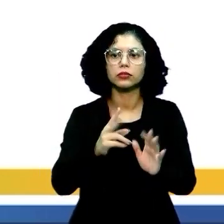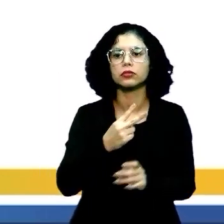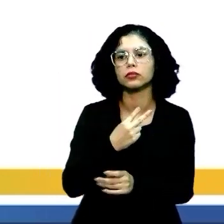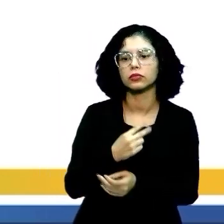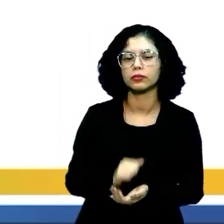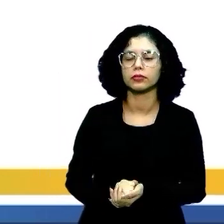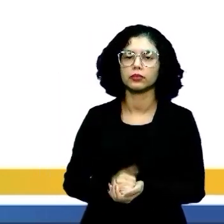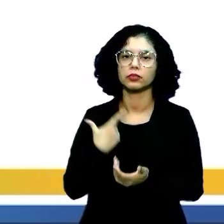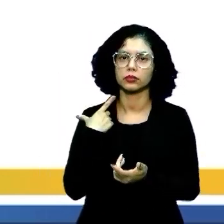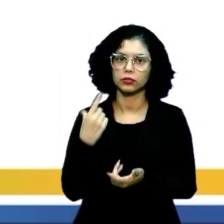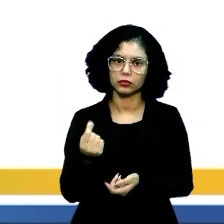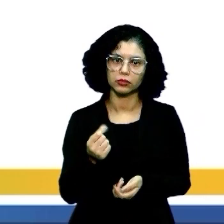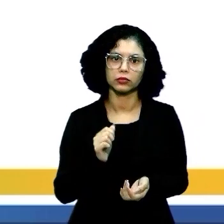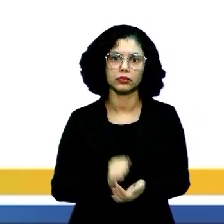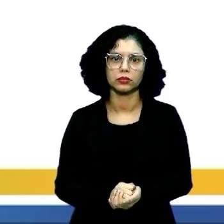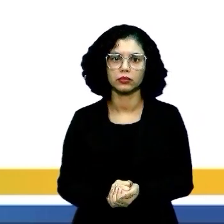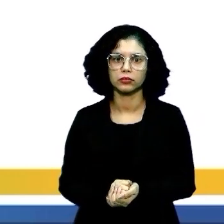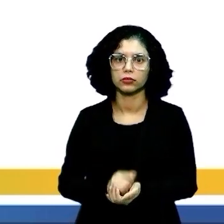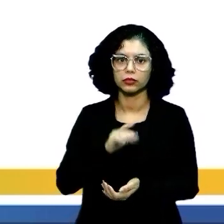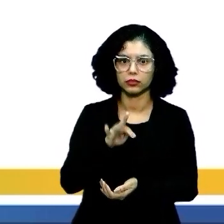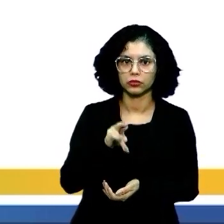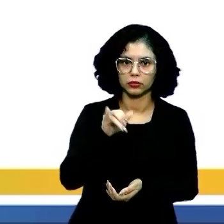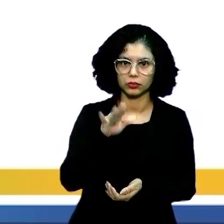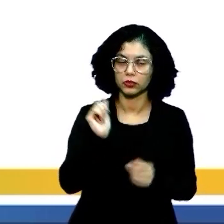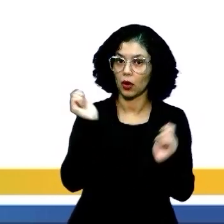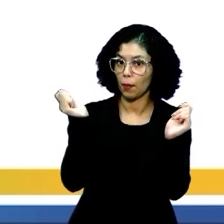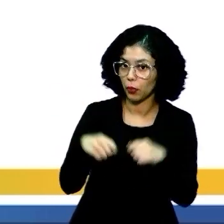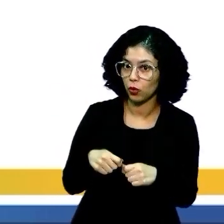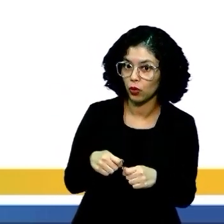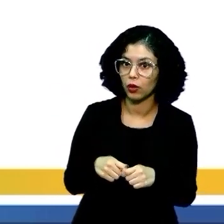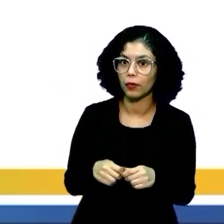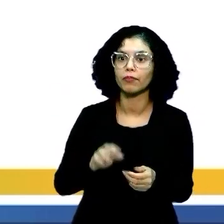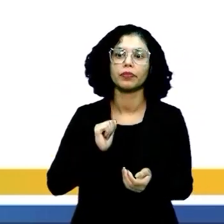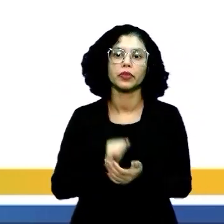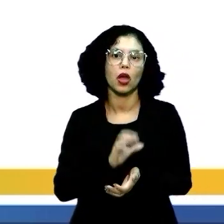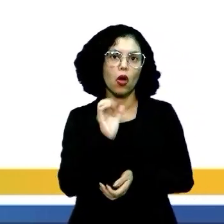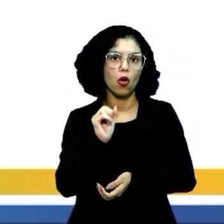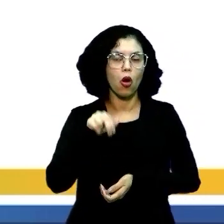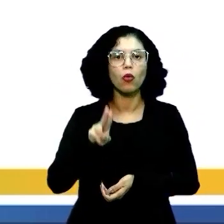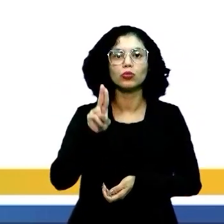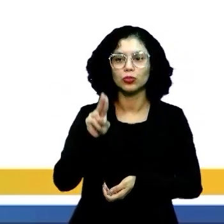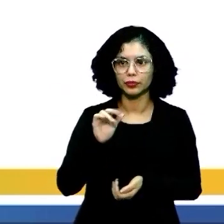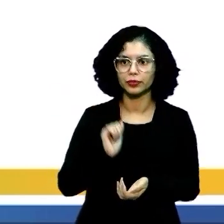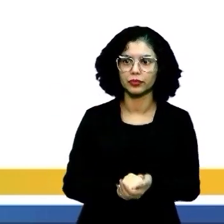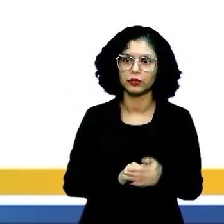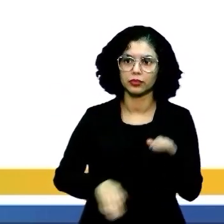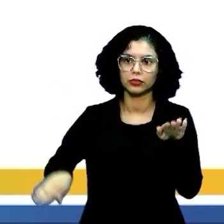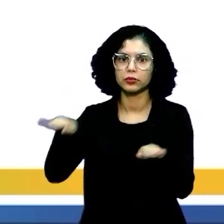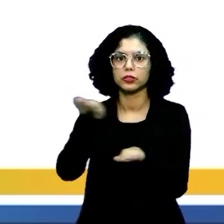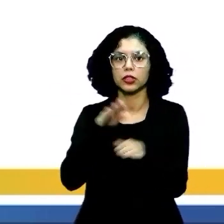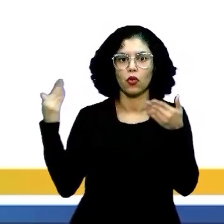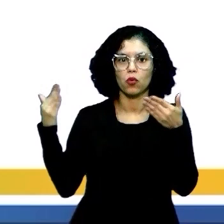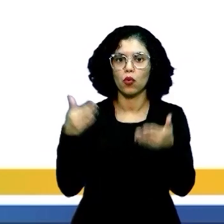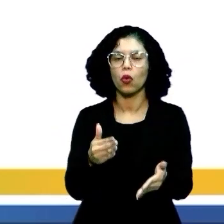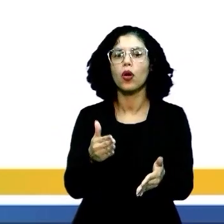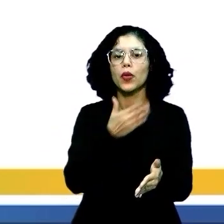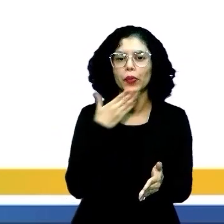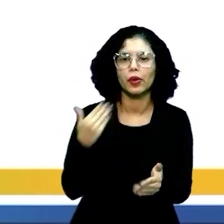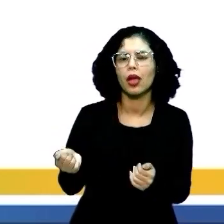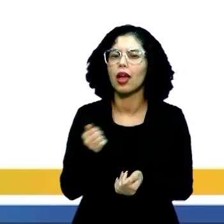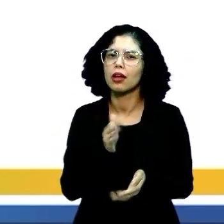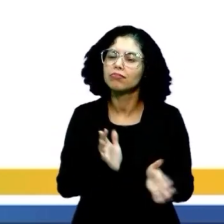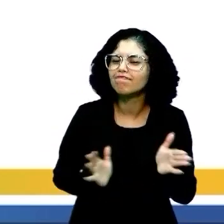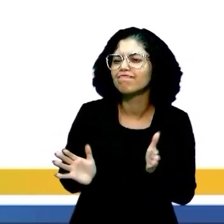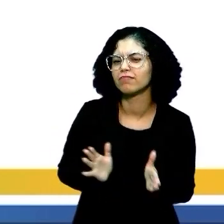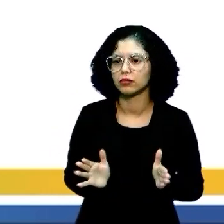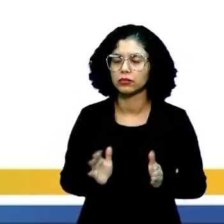Iraque se revela de forma arbitrária, pois desconsiderou organizações supranacionais que objetivam